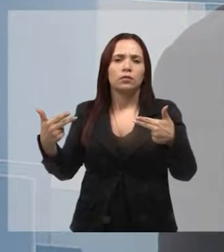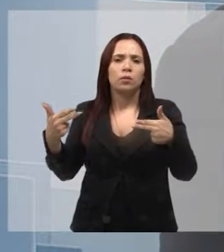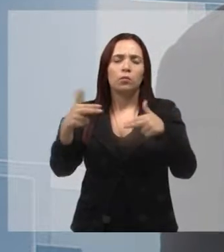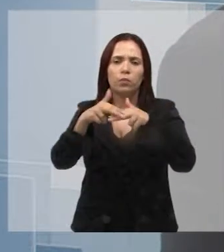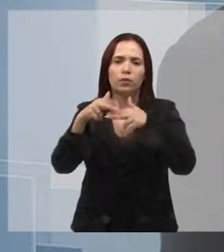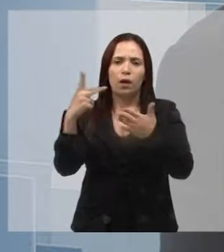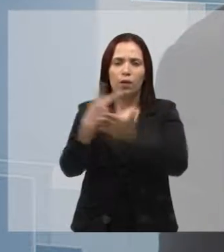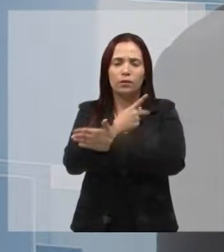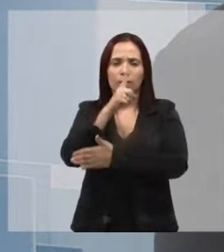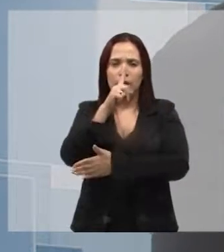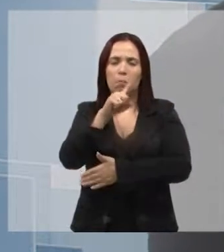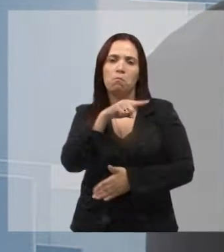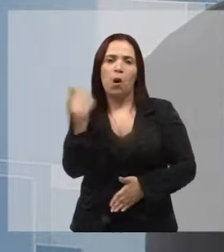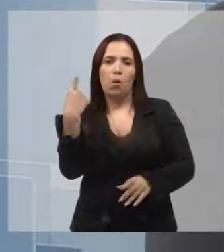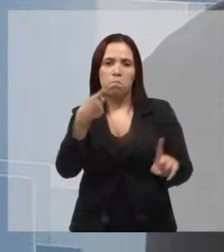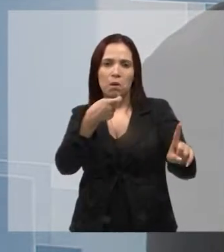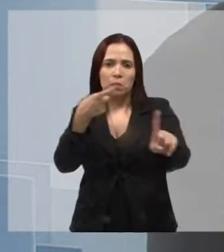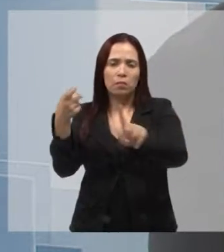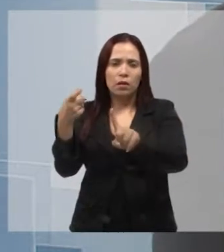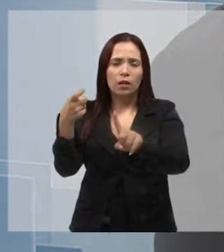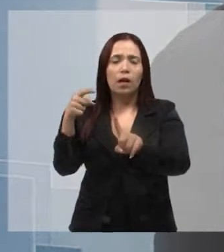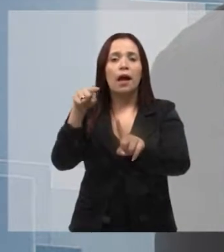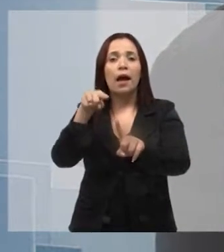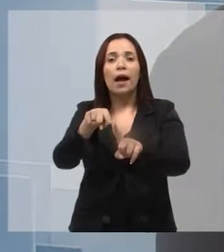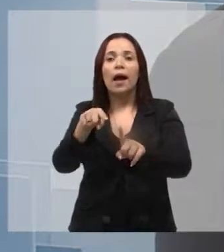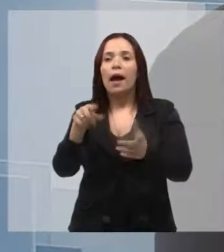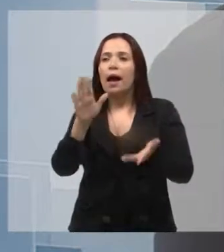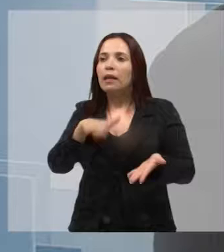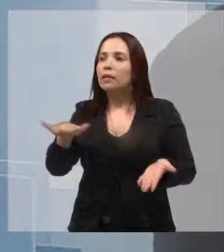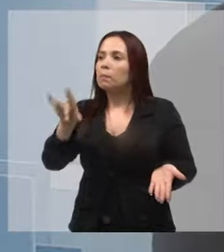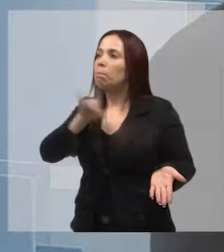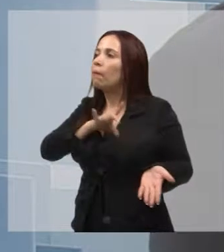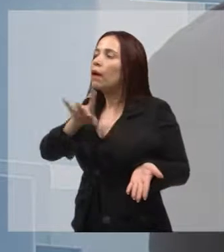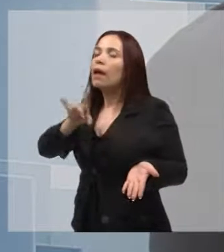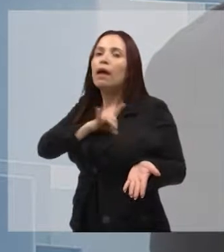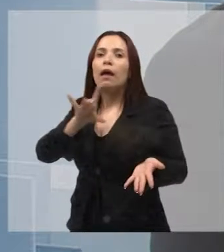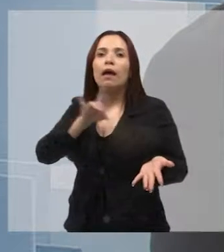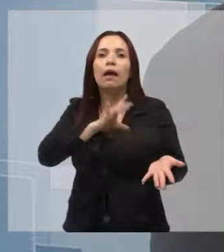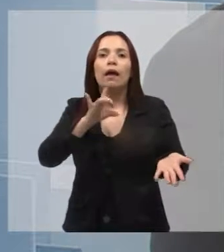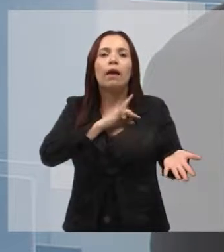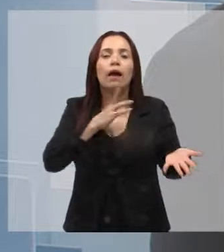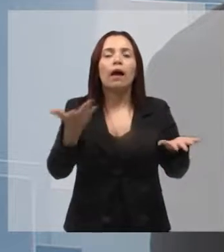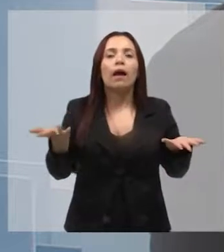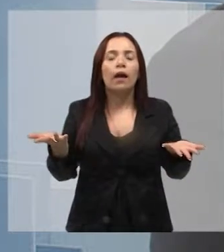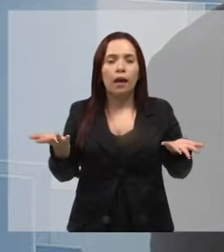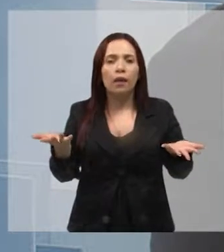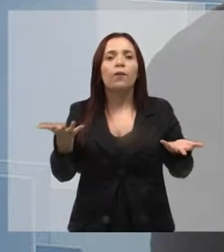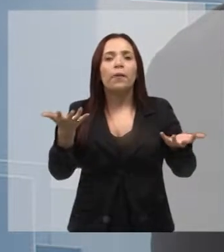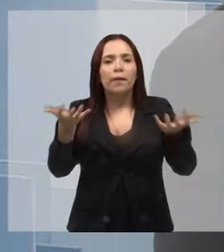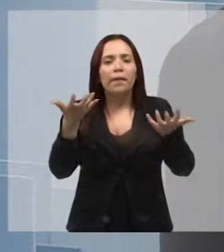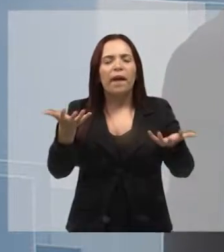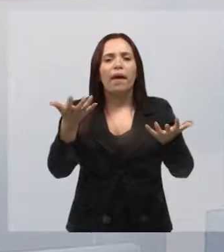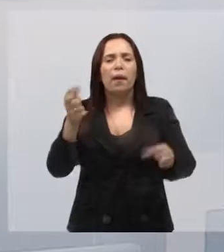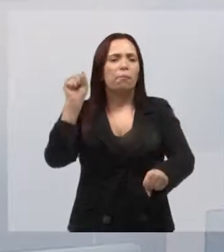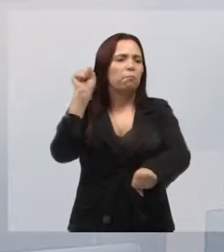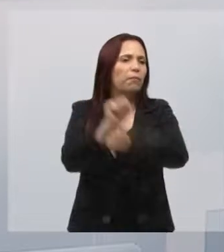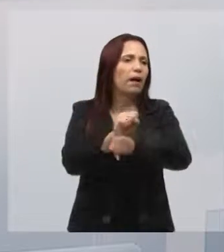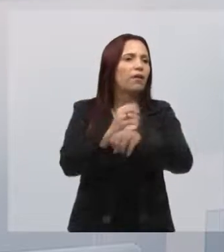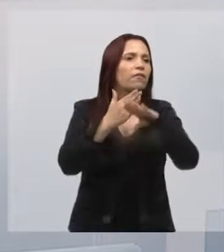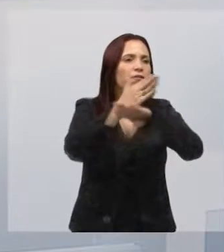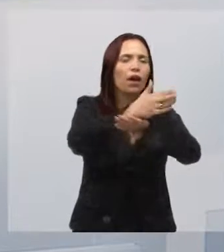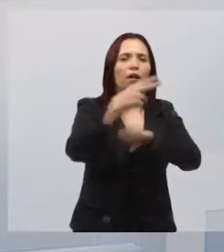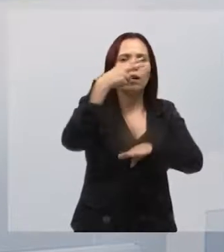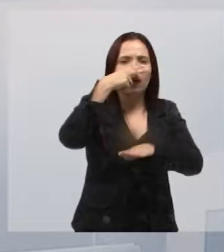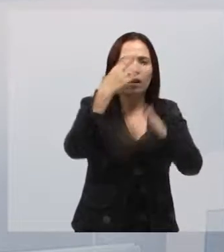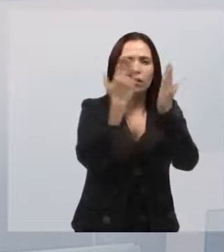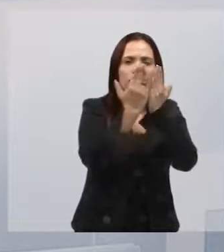morte. É assim que acontece, né? Aí a criança quer sair, muitas vezes até ele vai para um culto, a tia leva